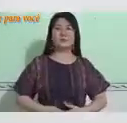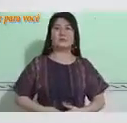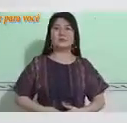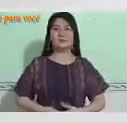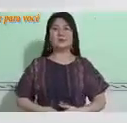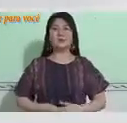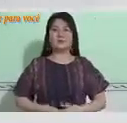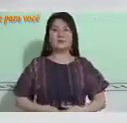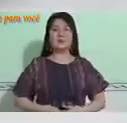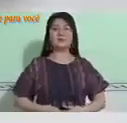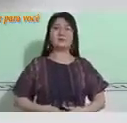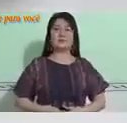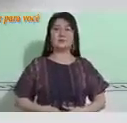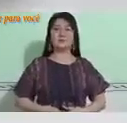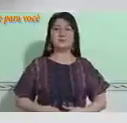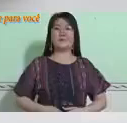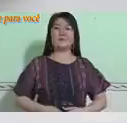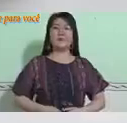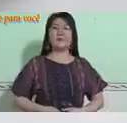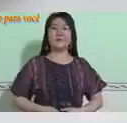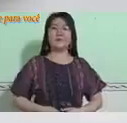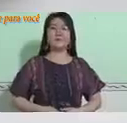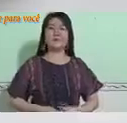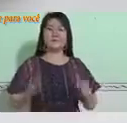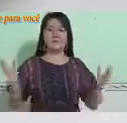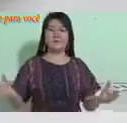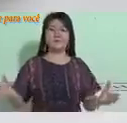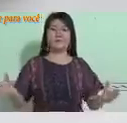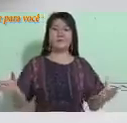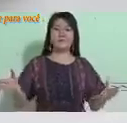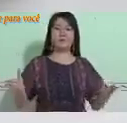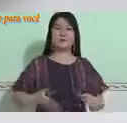seu preparo para que suas propriedades sejam mantidas.